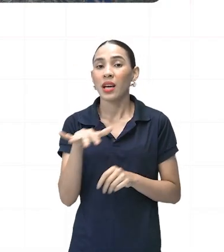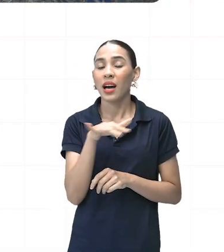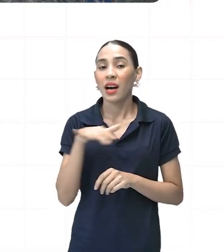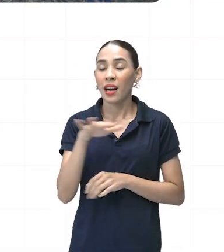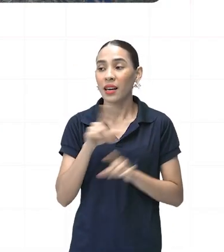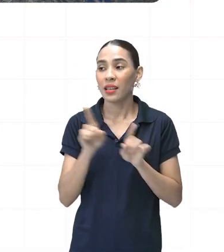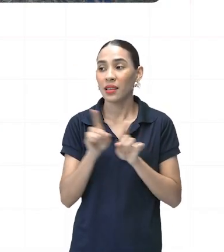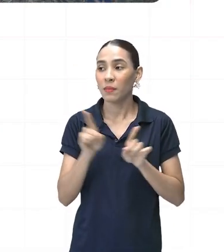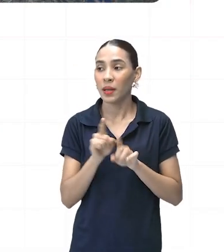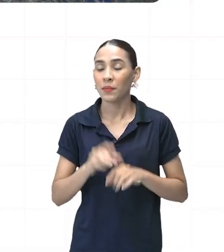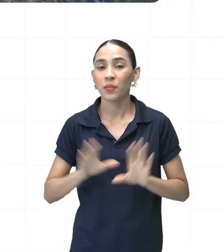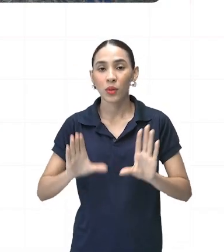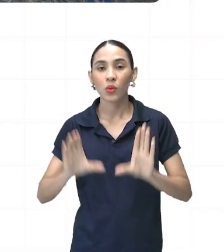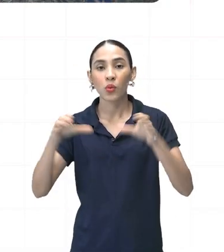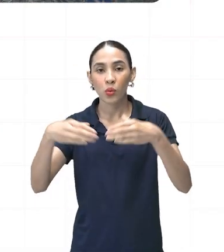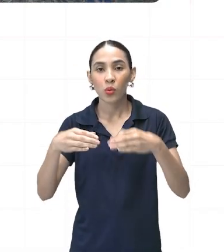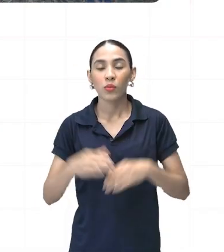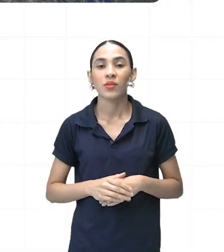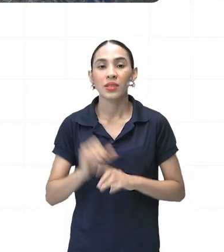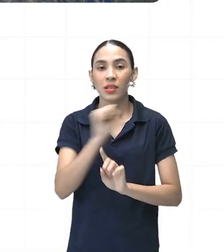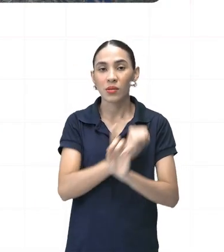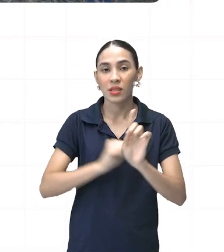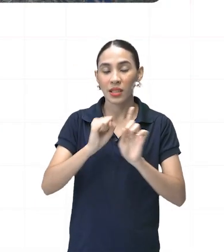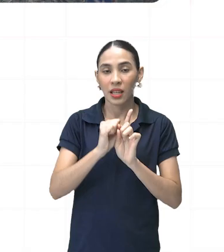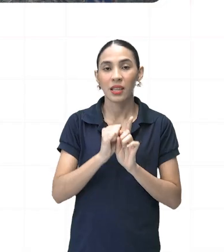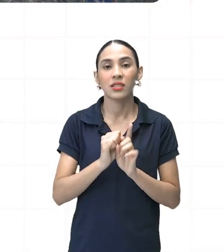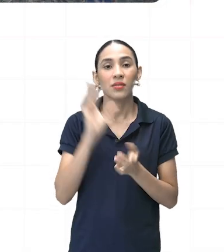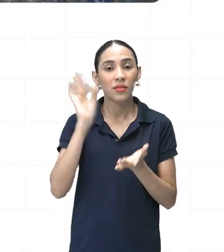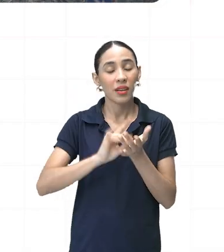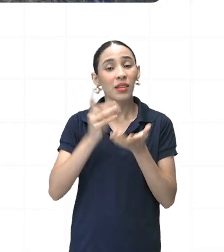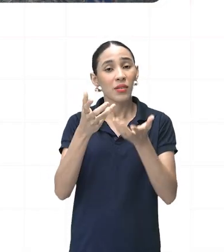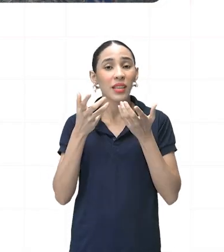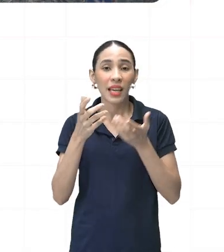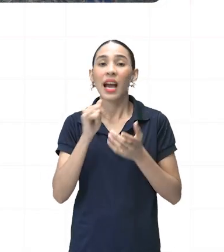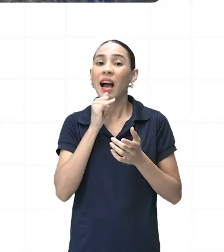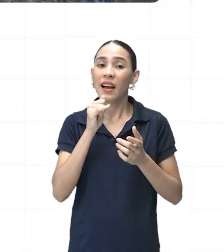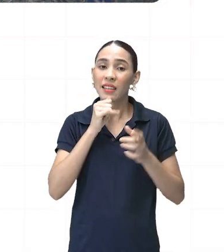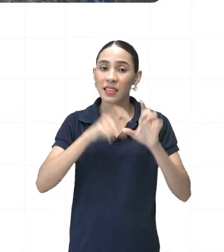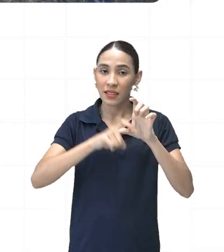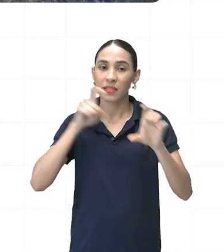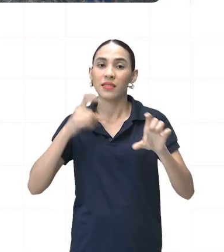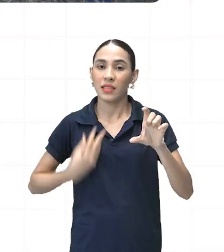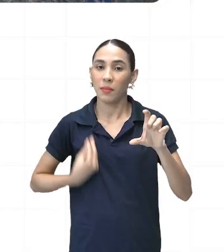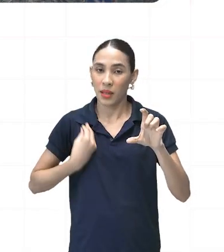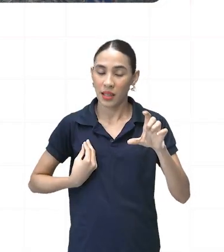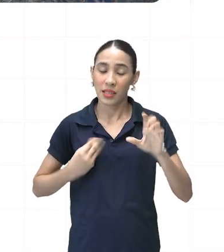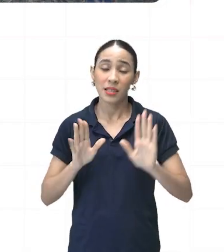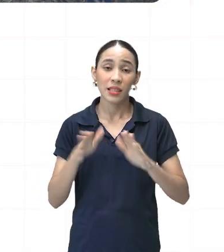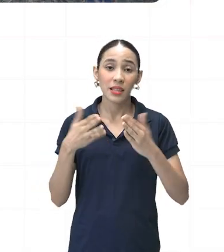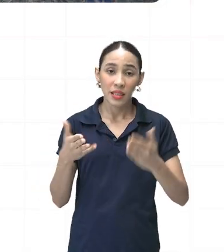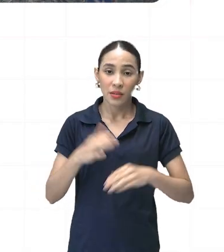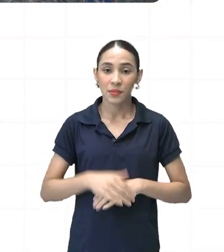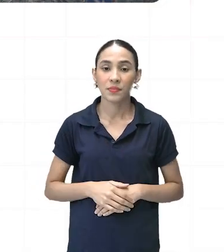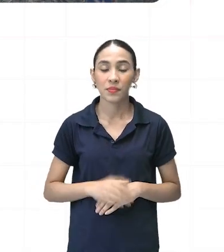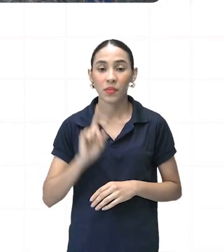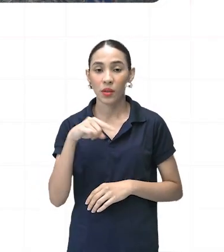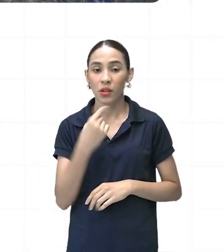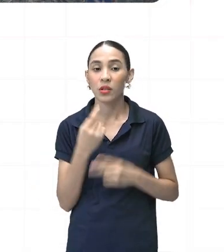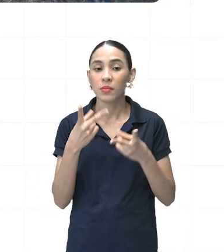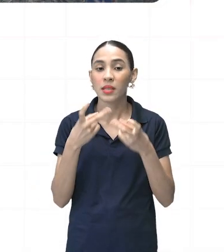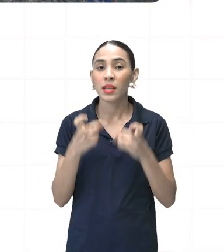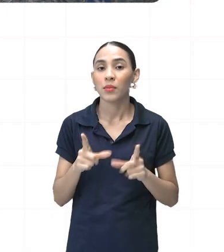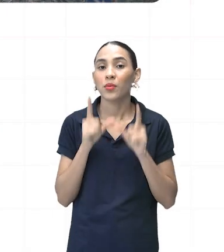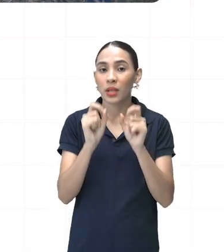parte aí, né, do grupo da sociedade que realmente quer sua independência, tá? Então, a gente